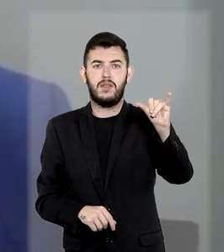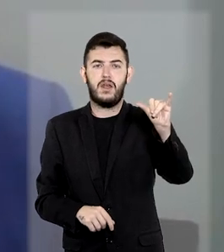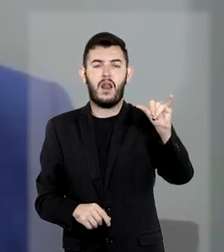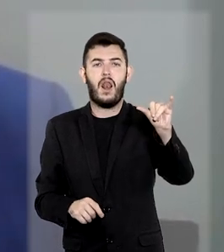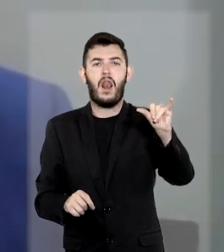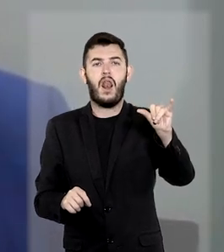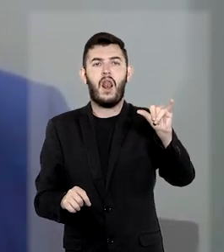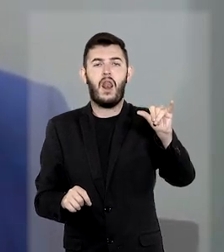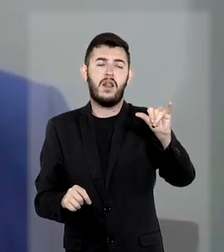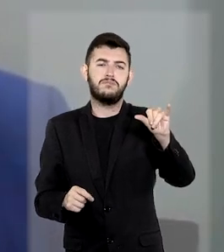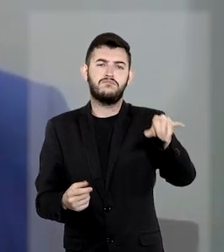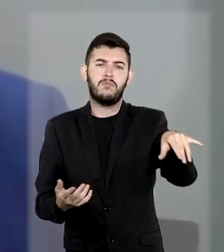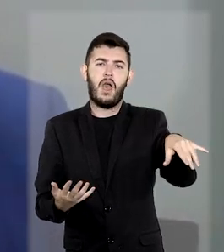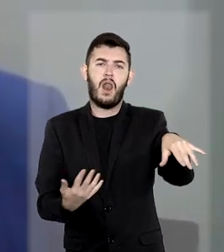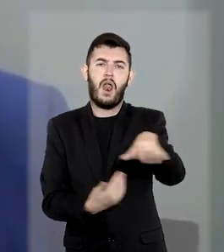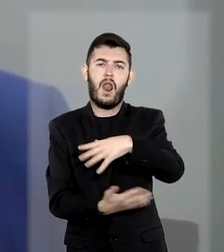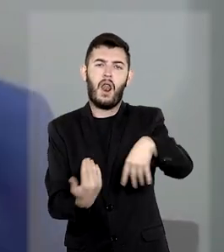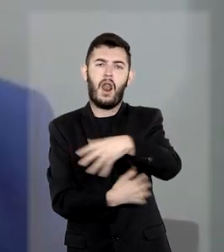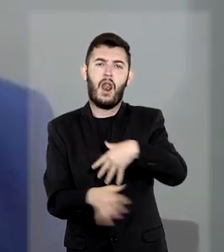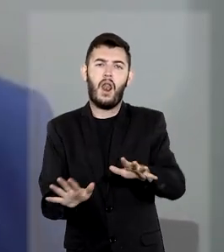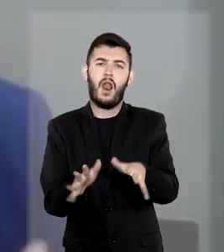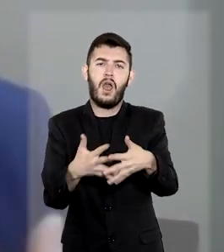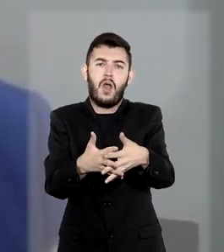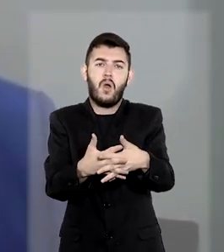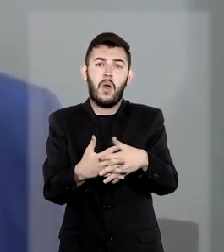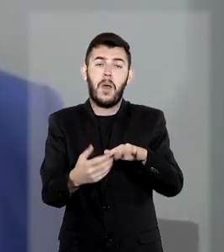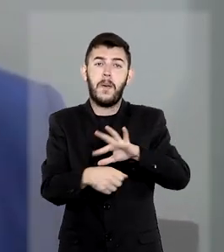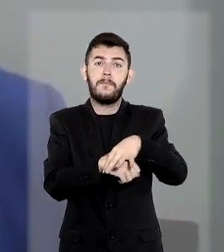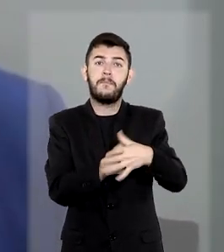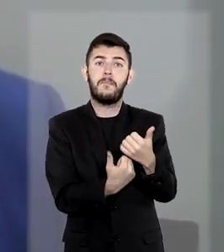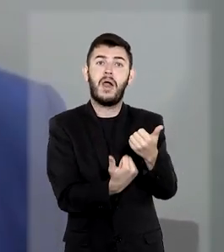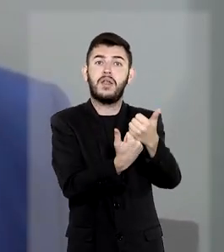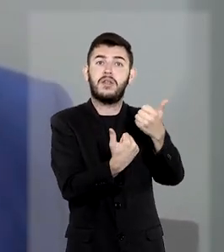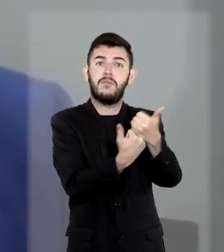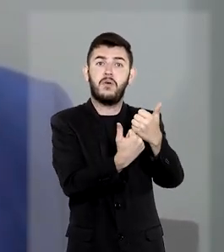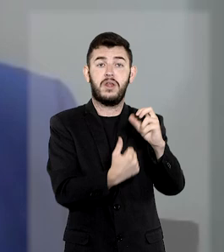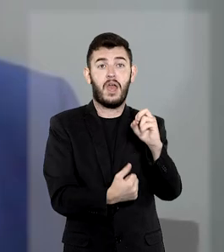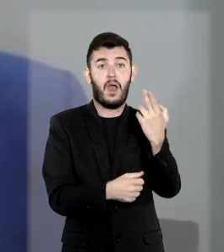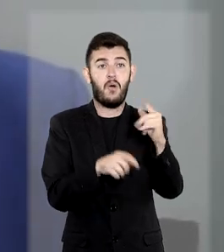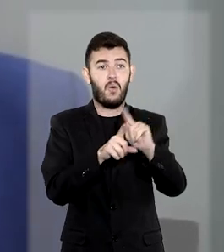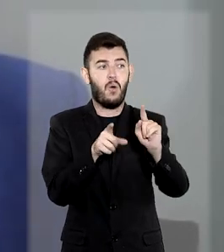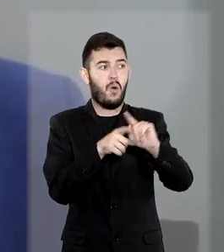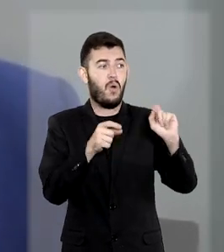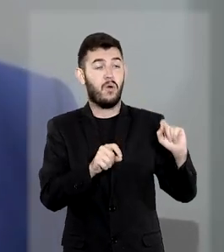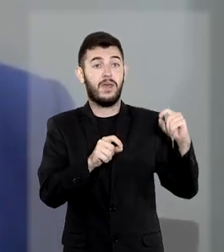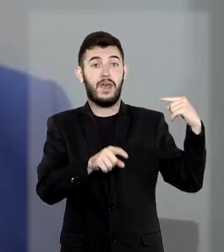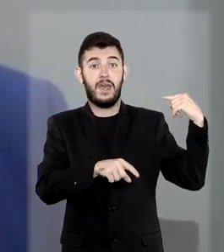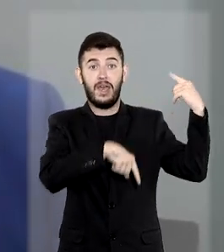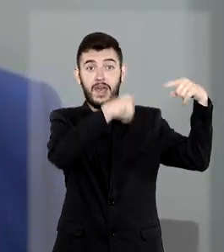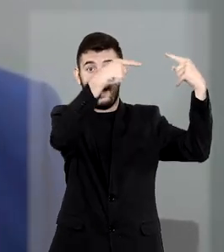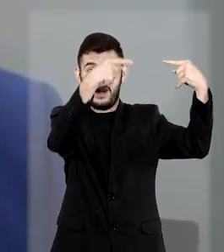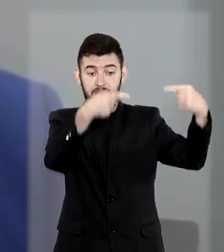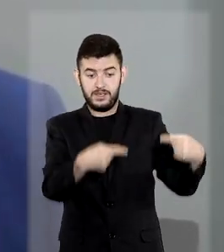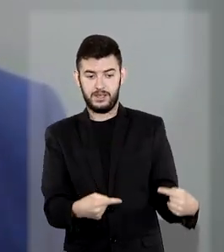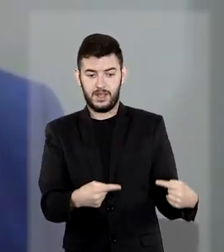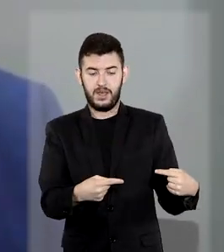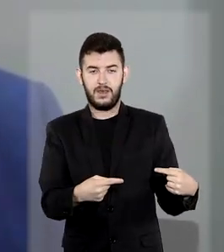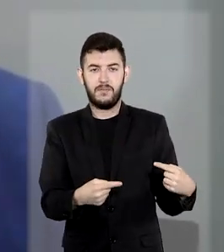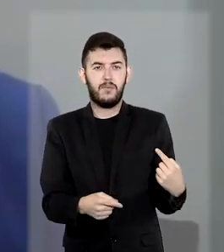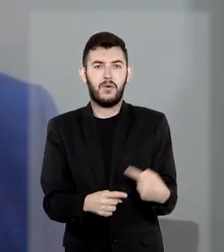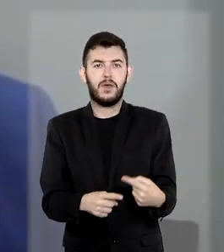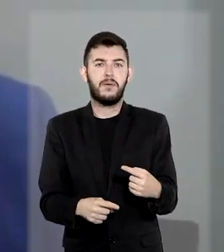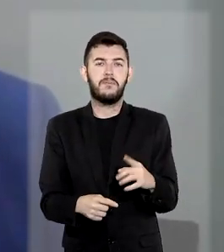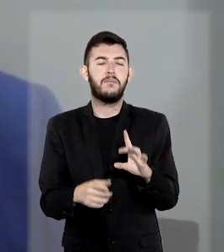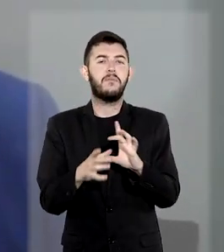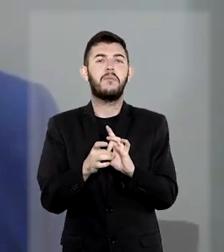possível confusão patrimonial, uma confusão hereditária, inclusive, nesse sentido. Que na medida